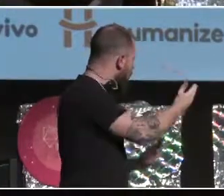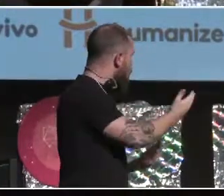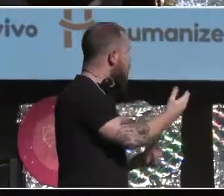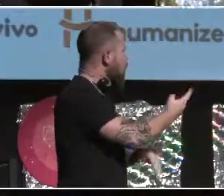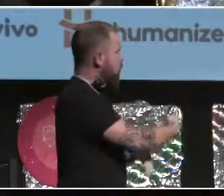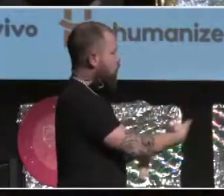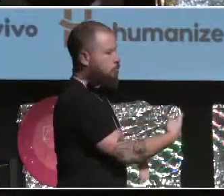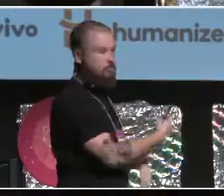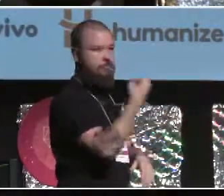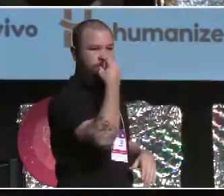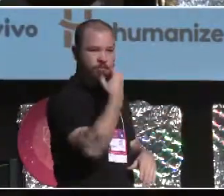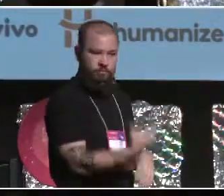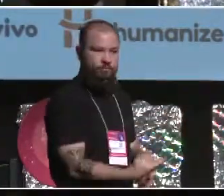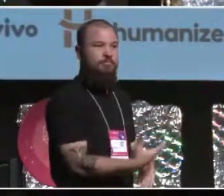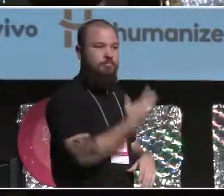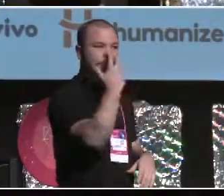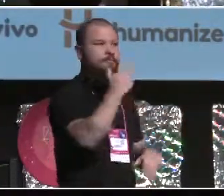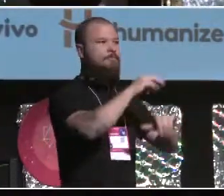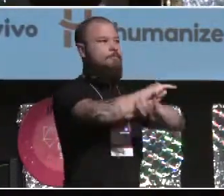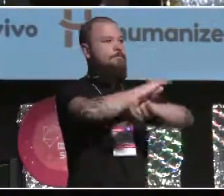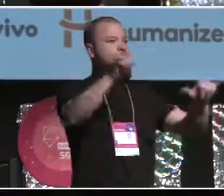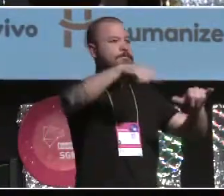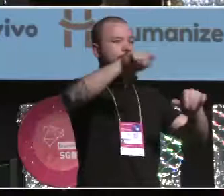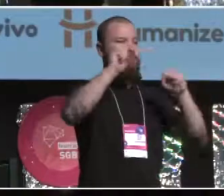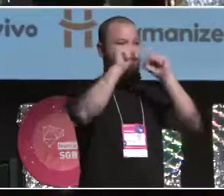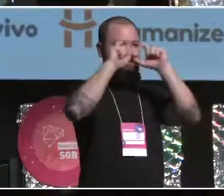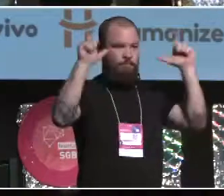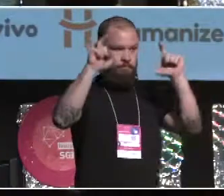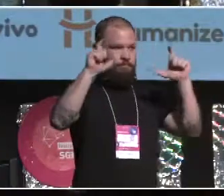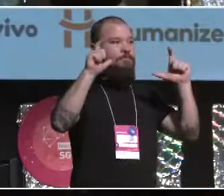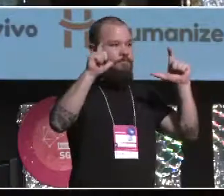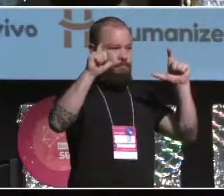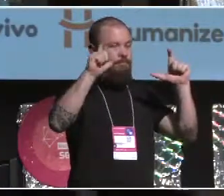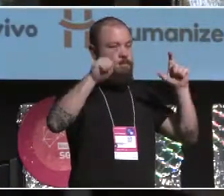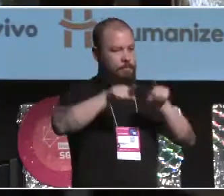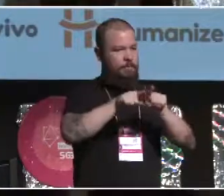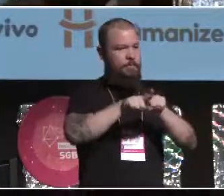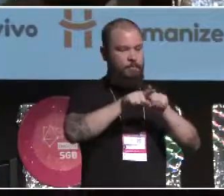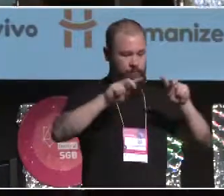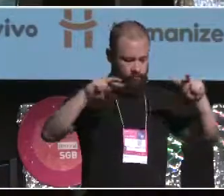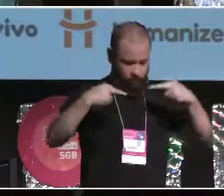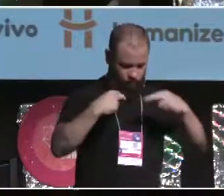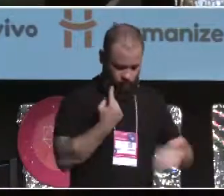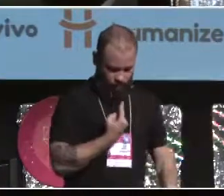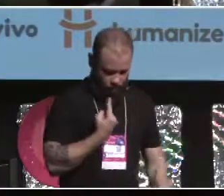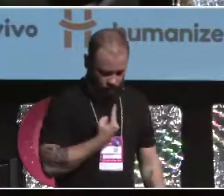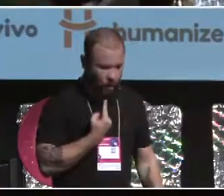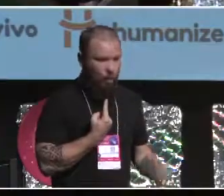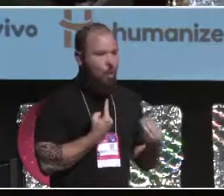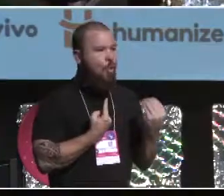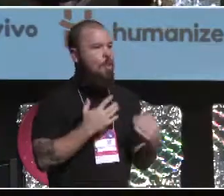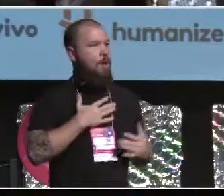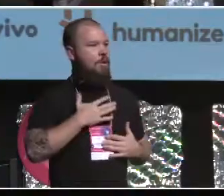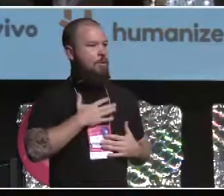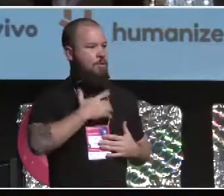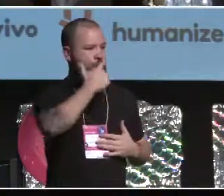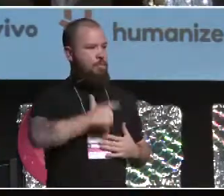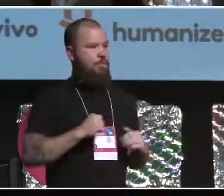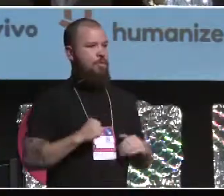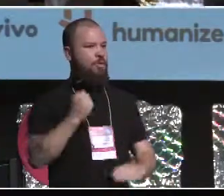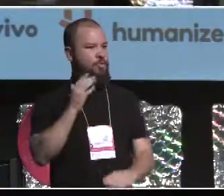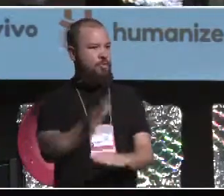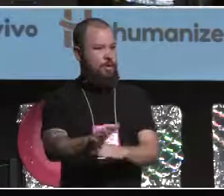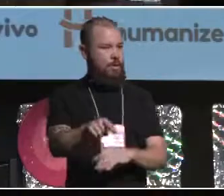fizeram um chamado à ação para a gente também, na nossa perspectiva individual, né, como cidadãos, o que a gente pode fazer em